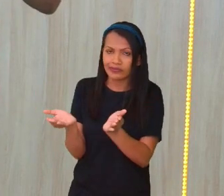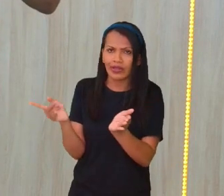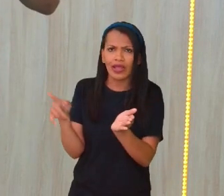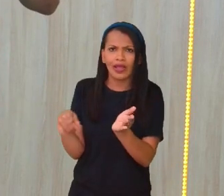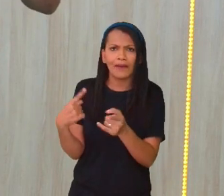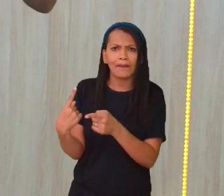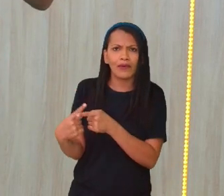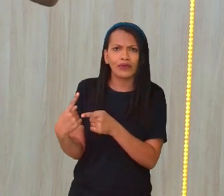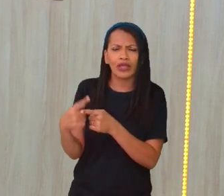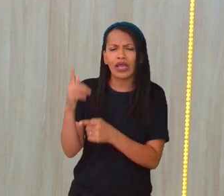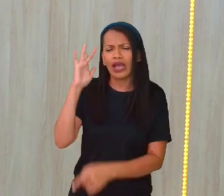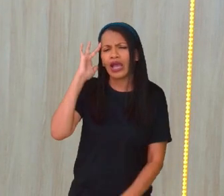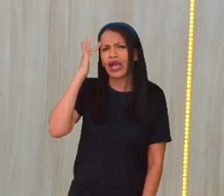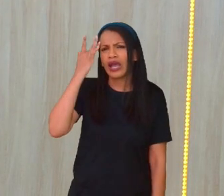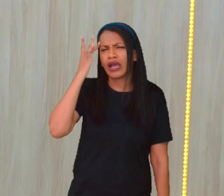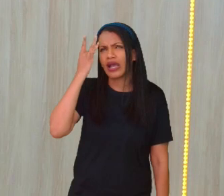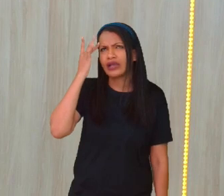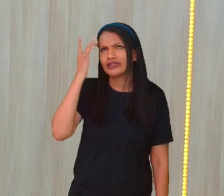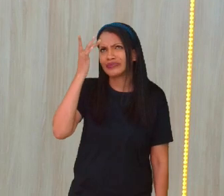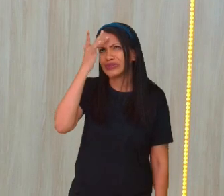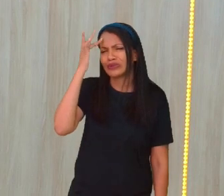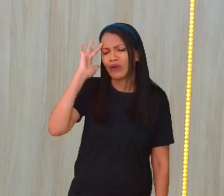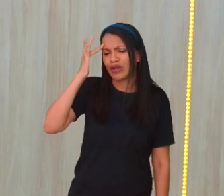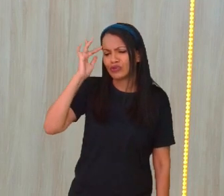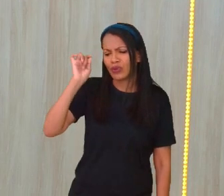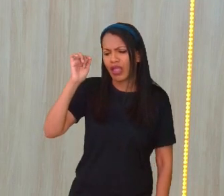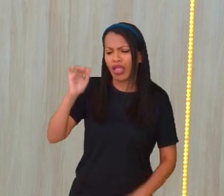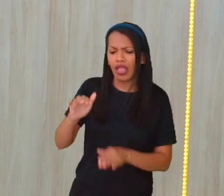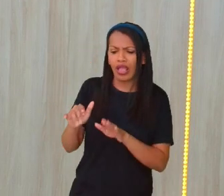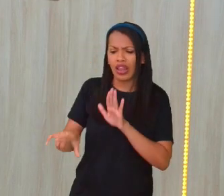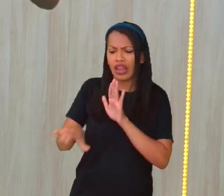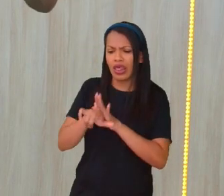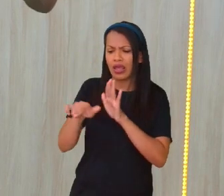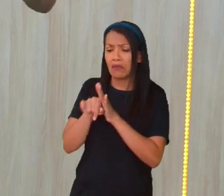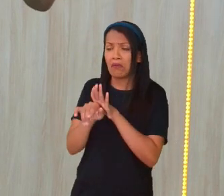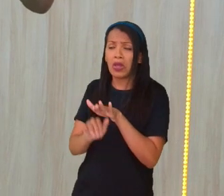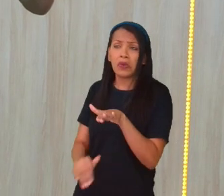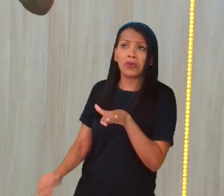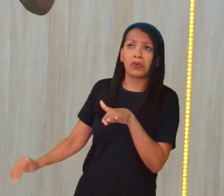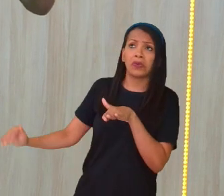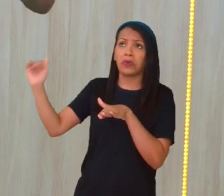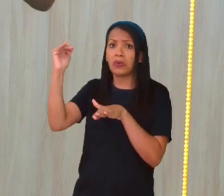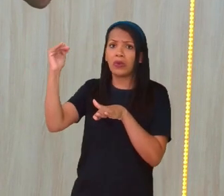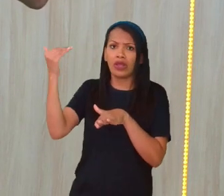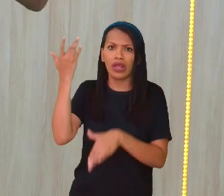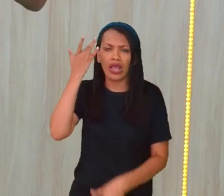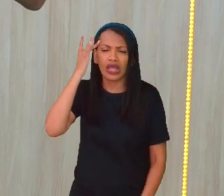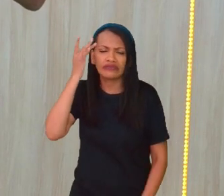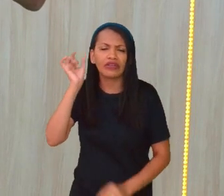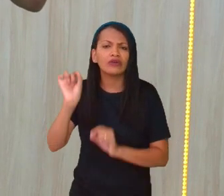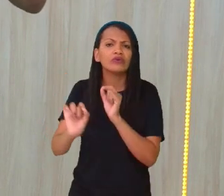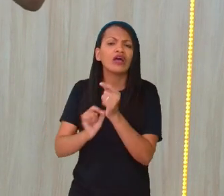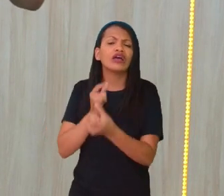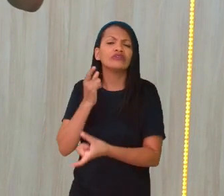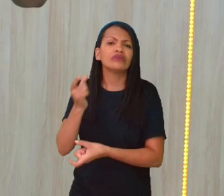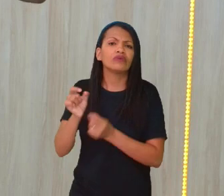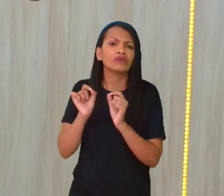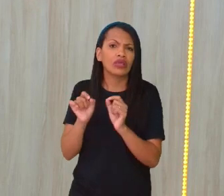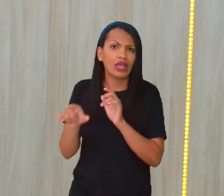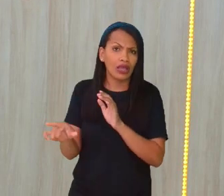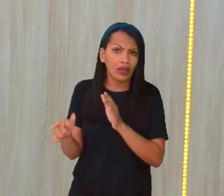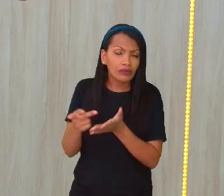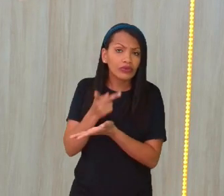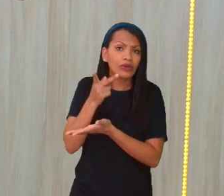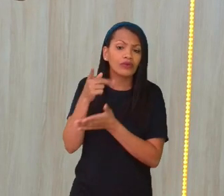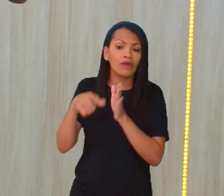porque as pessoas se acham acima da lei. Não é? E muitas vezes, o que é que acontece? A lei, meu povo bonito, a lei